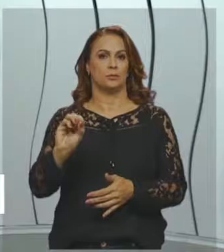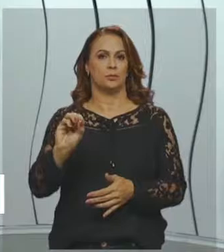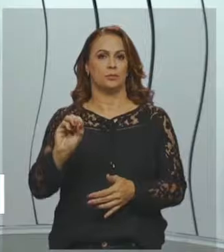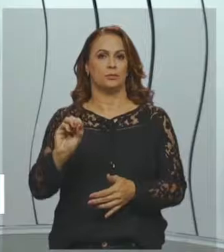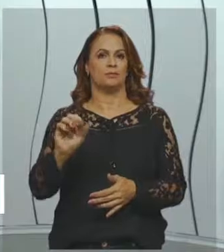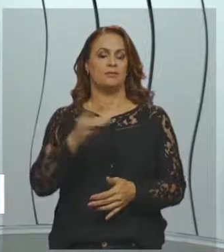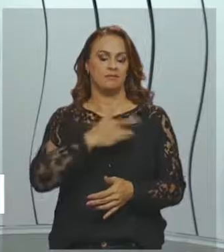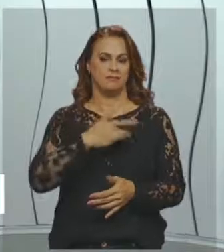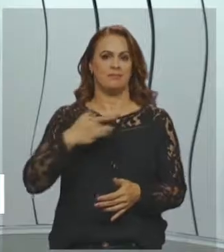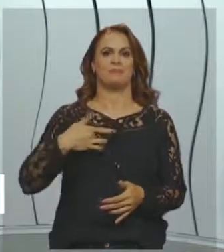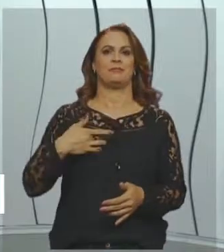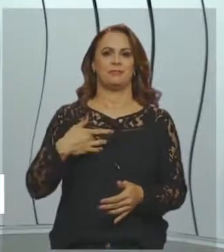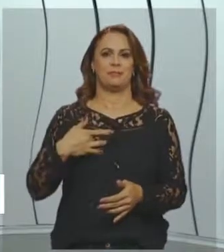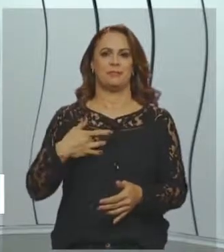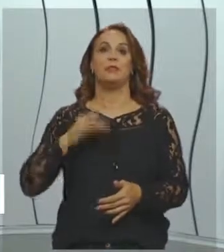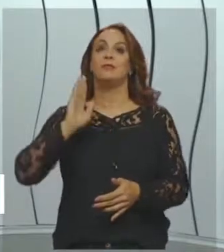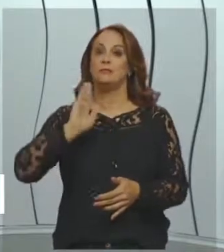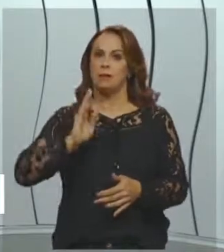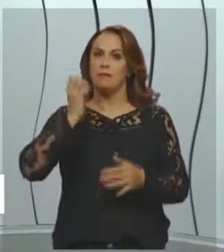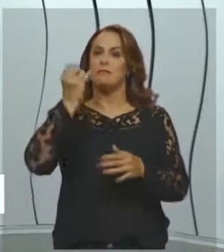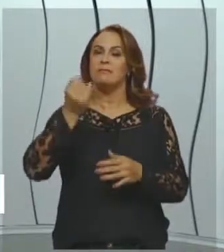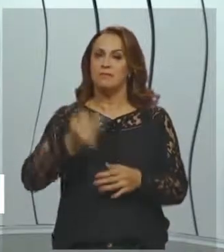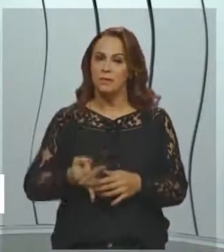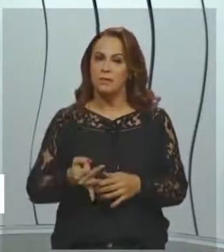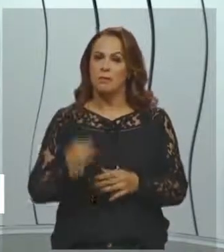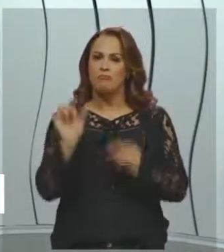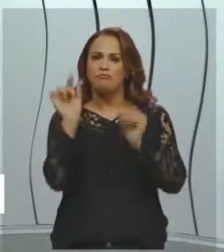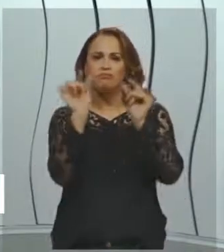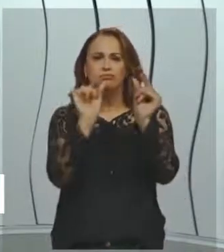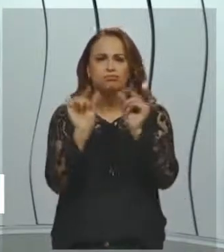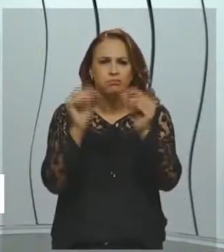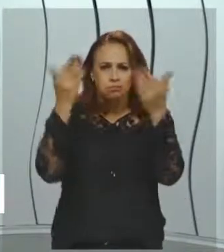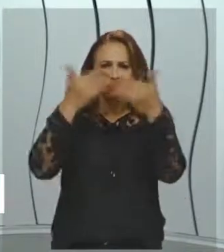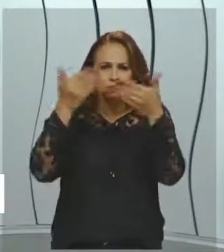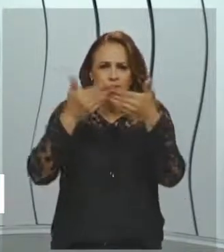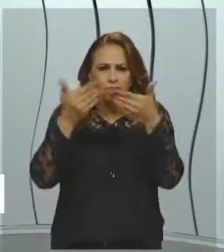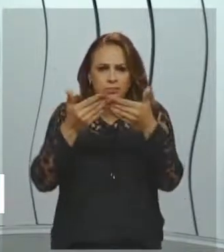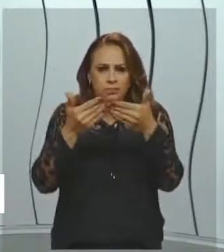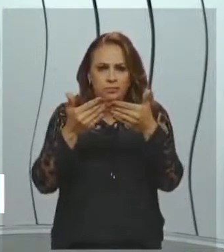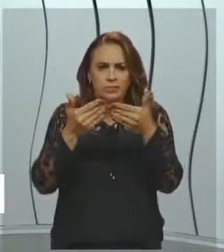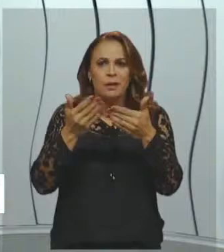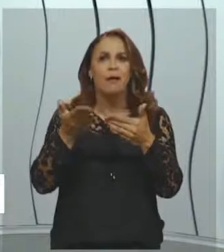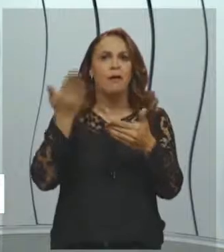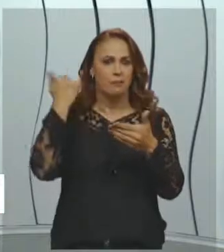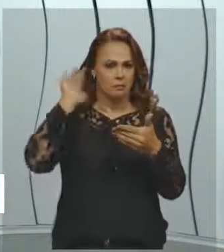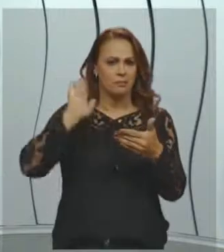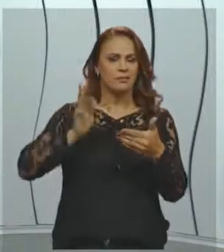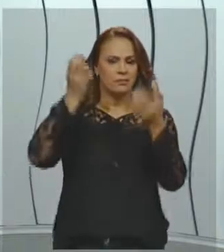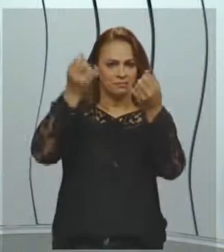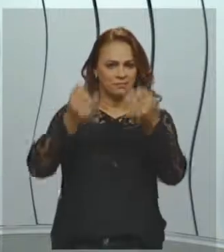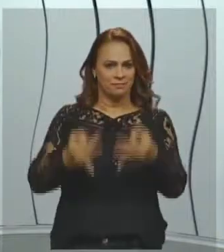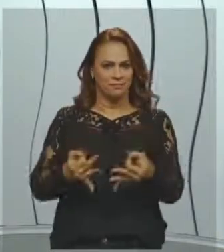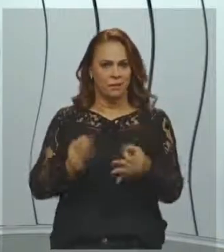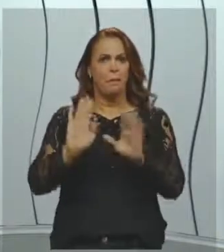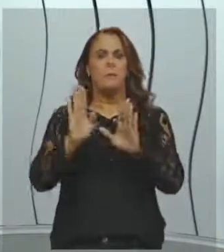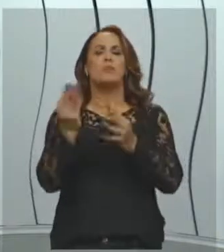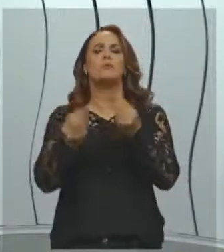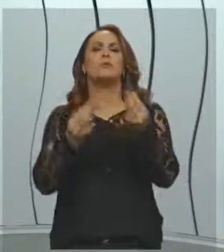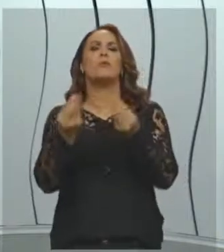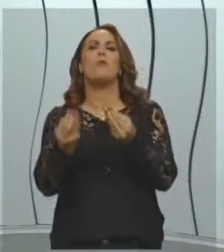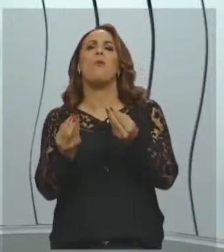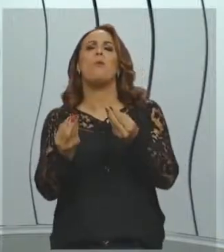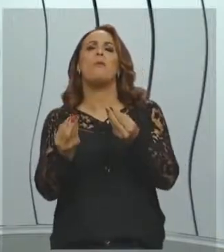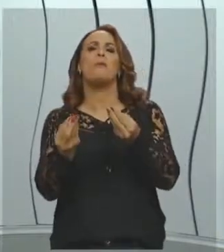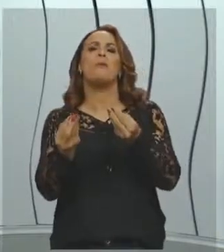anteriores e hoje nós vamos falar da ação desses micro-organismos no nosso corpo, como é que eles